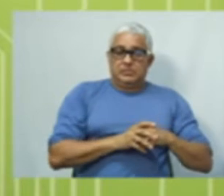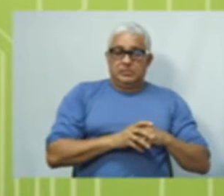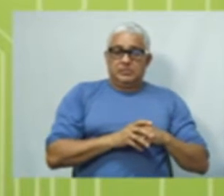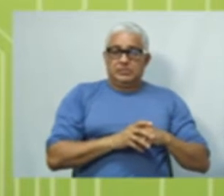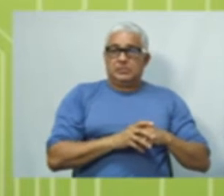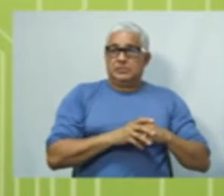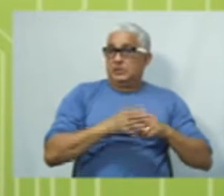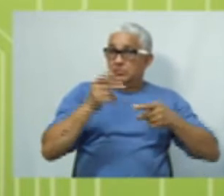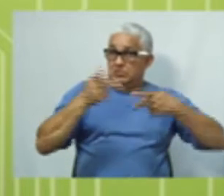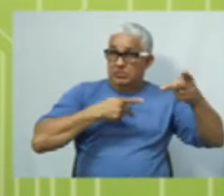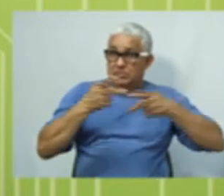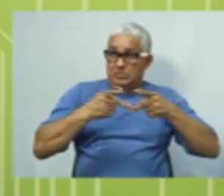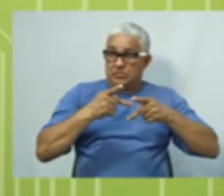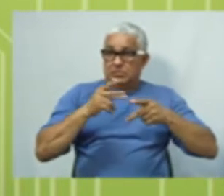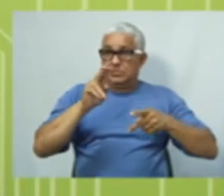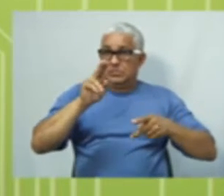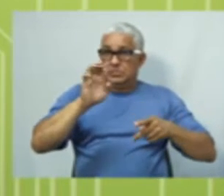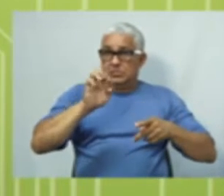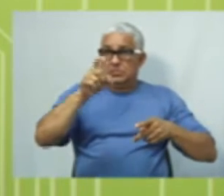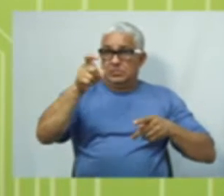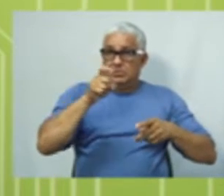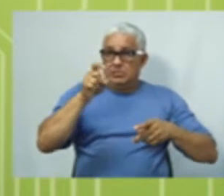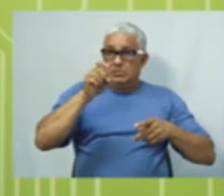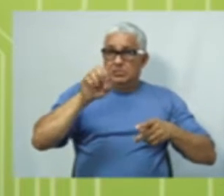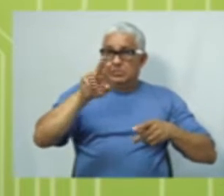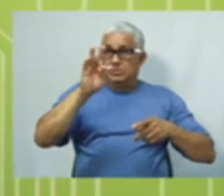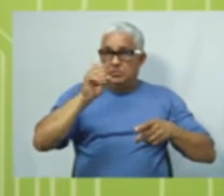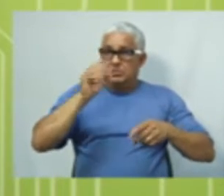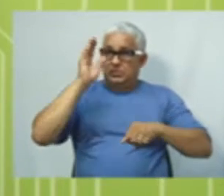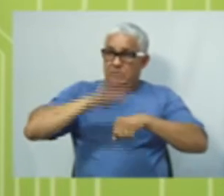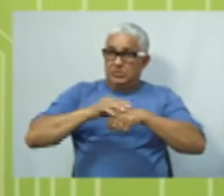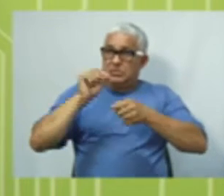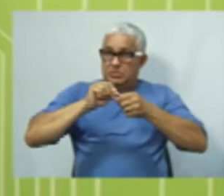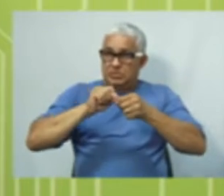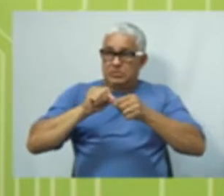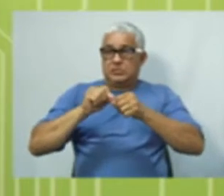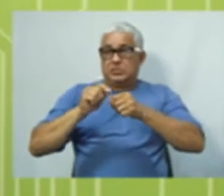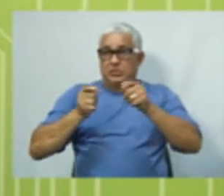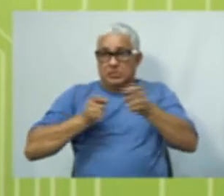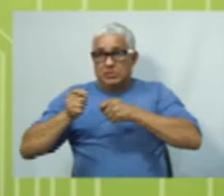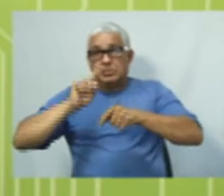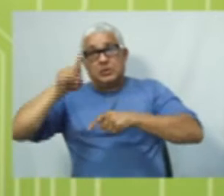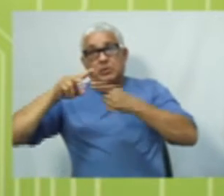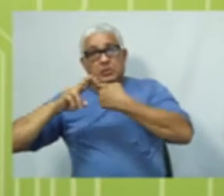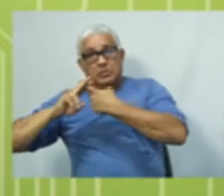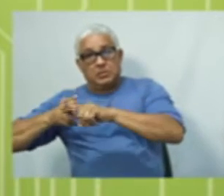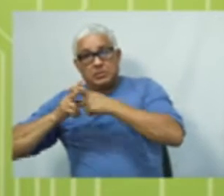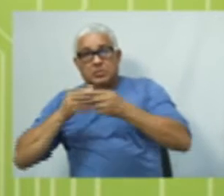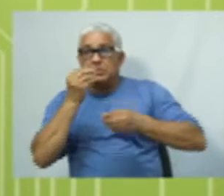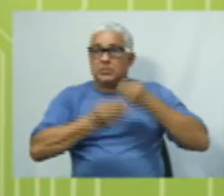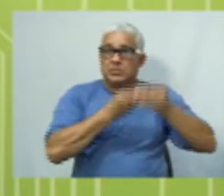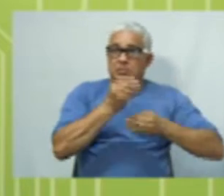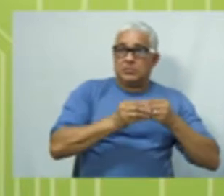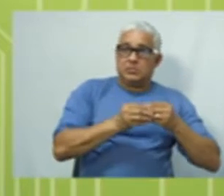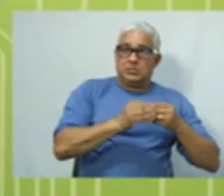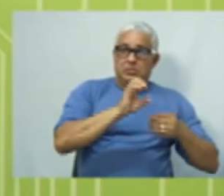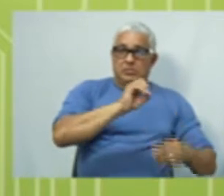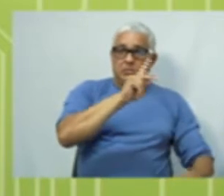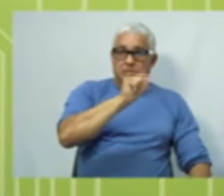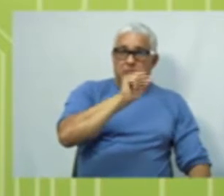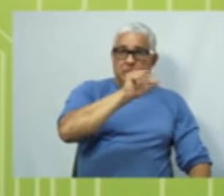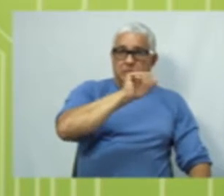Eu planejo, eu executo, ok? Eu controlo e depois eu corrijo. Como isso funciona na área